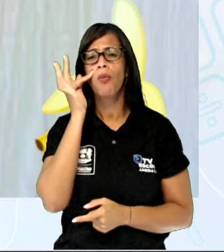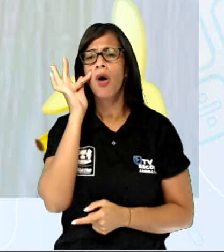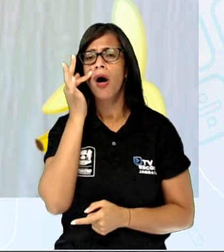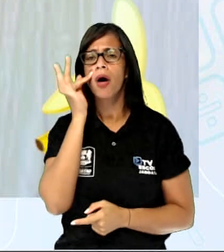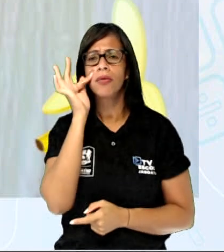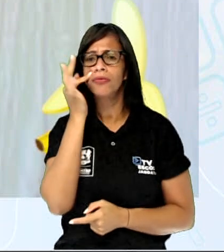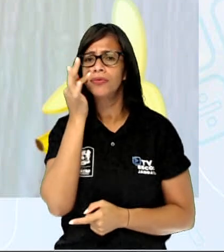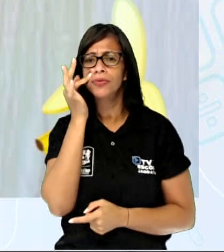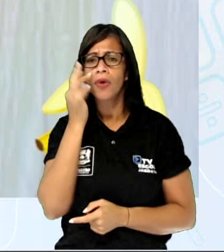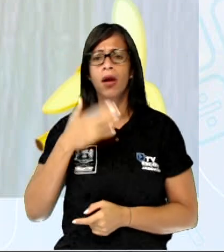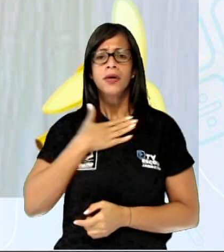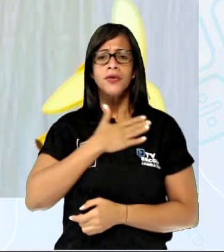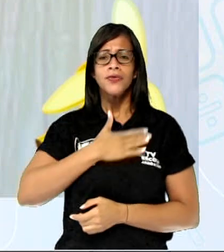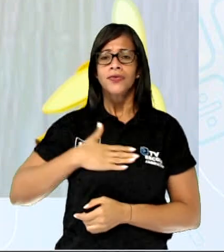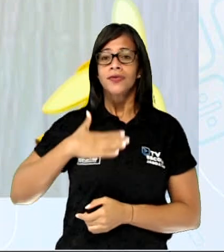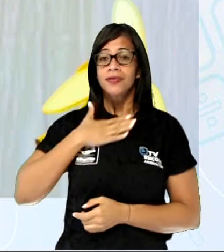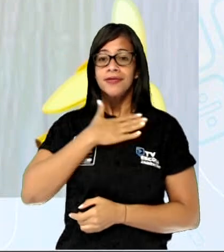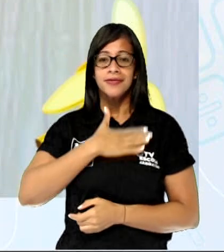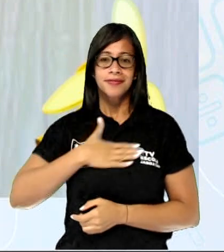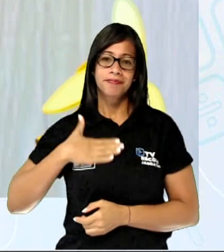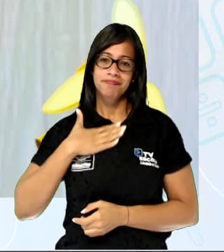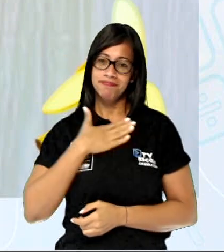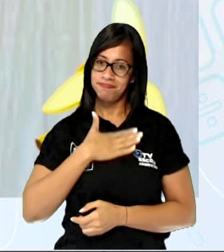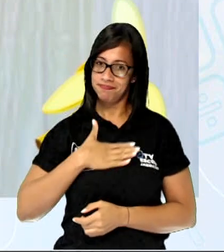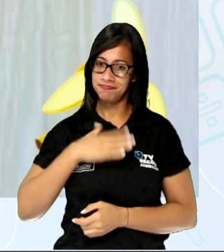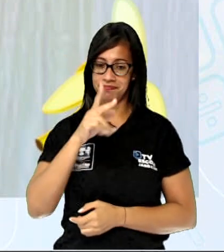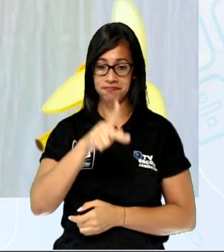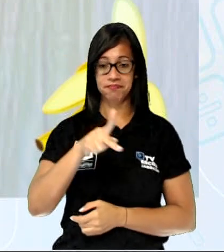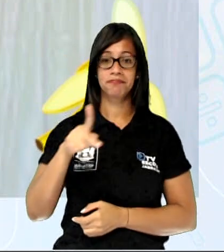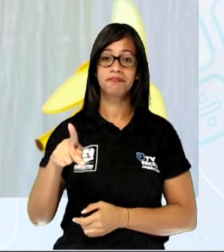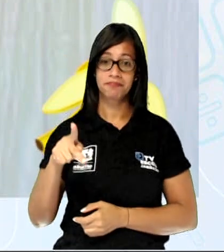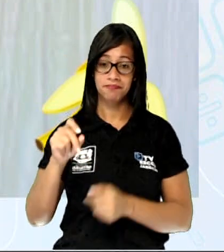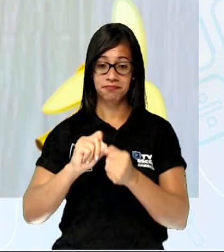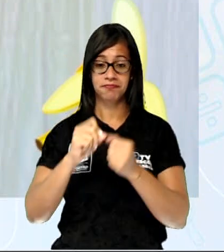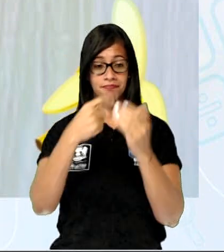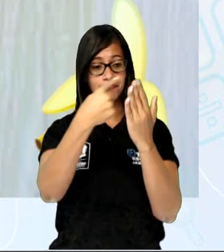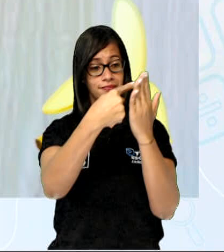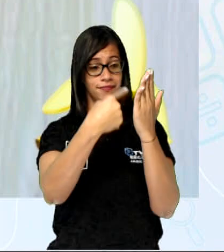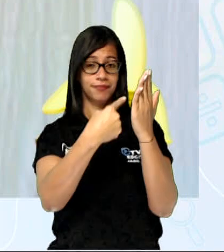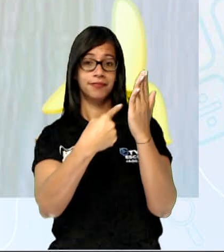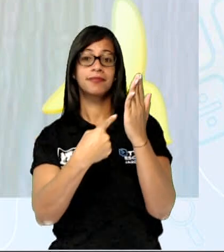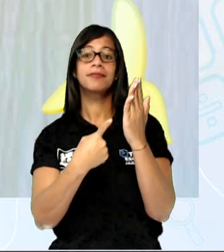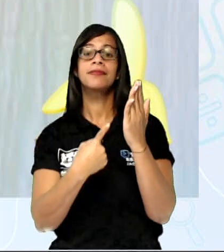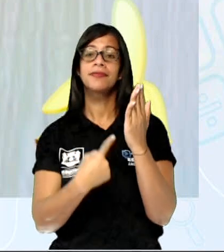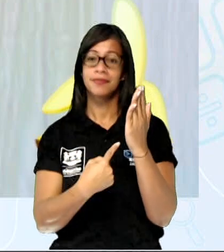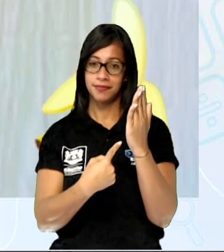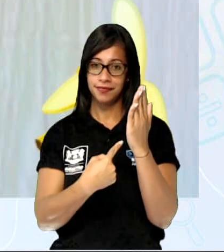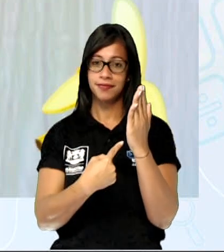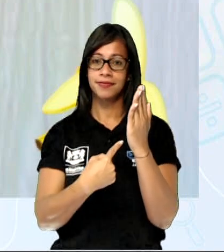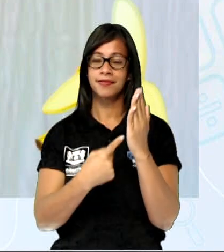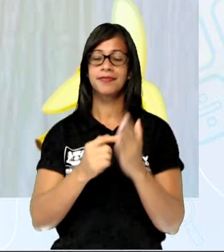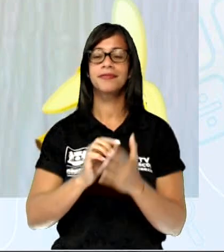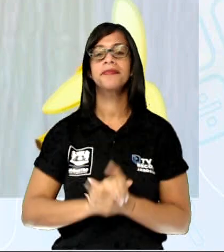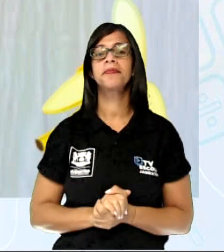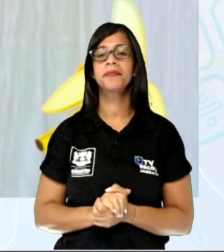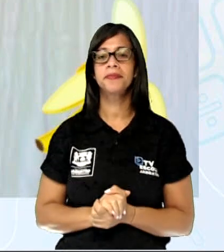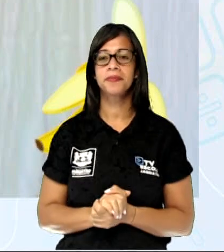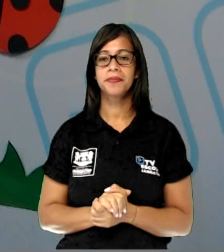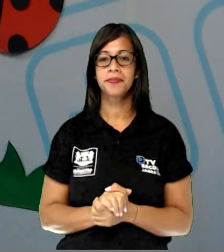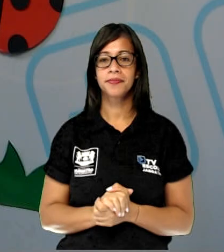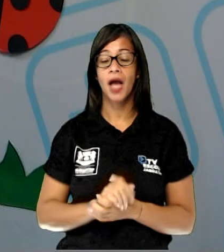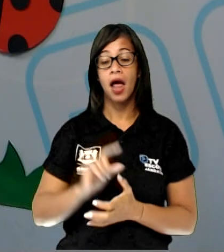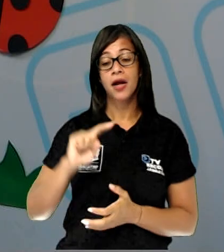Quando a professora Andresa fez uma tabela e listou todas as preferências das professoras aqui da TV Escola.